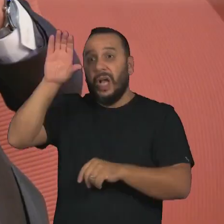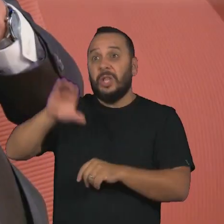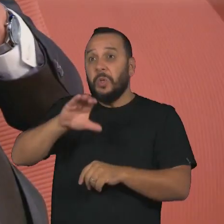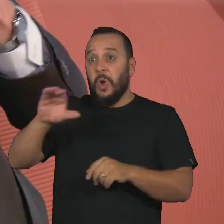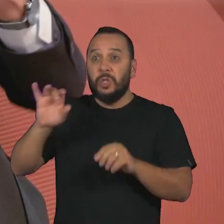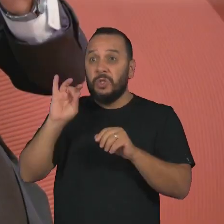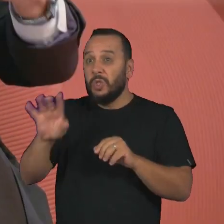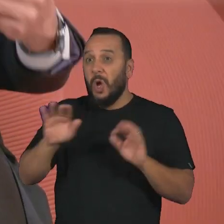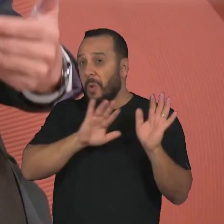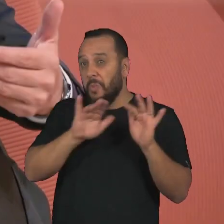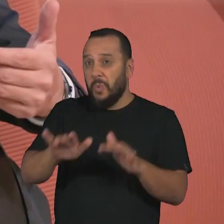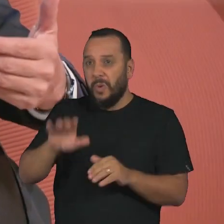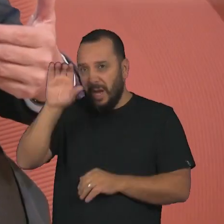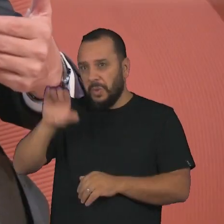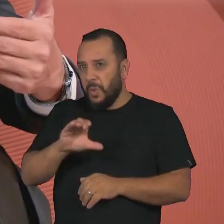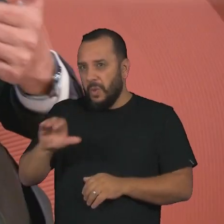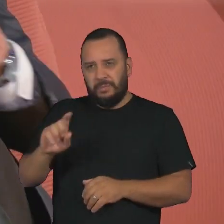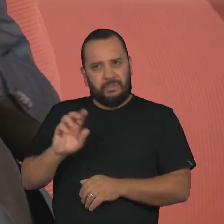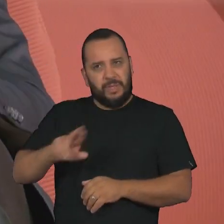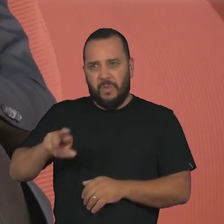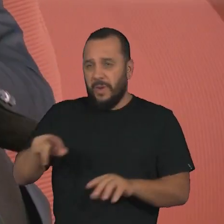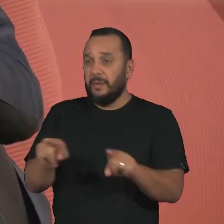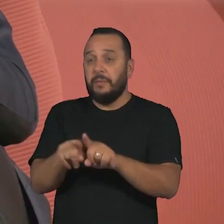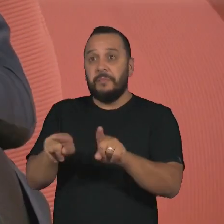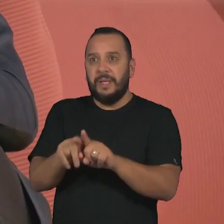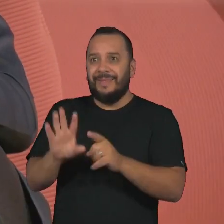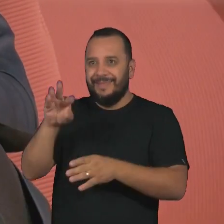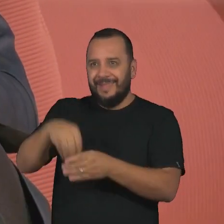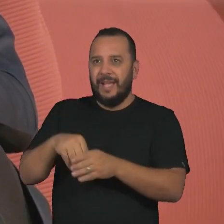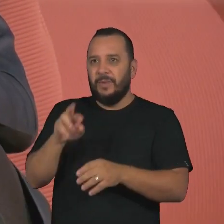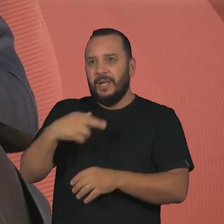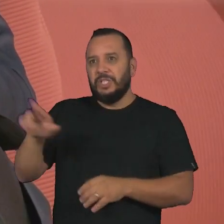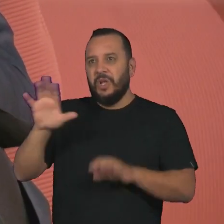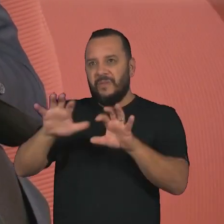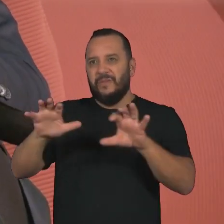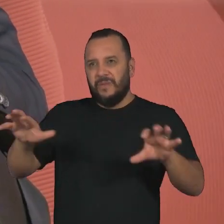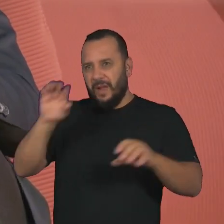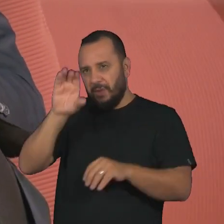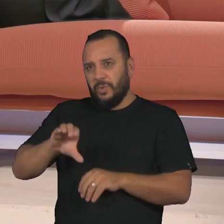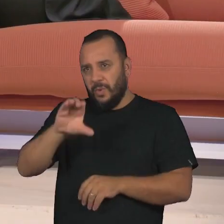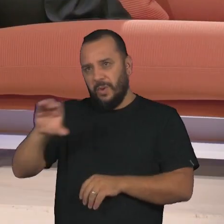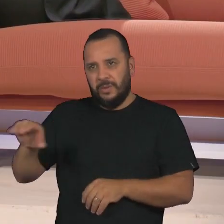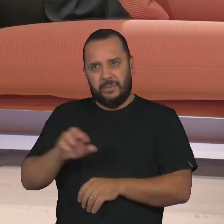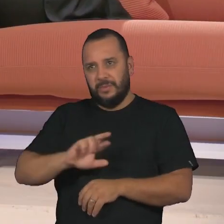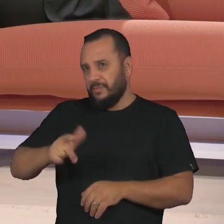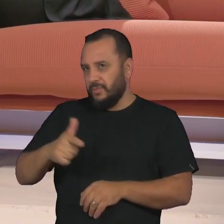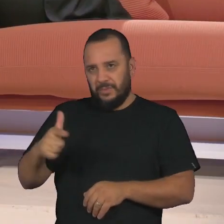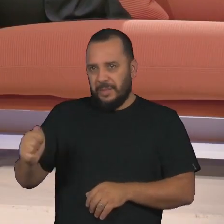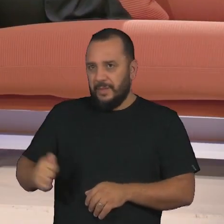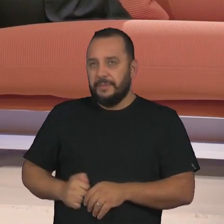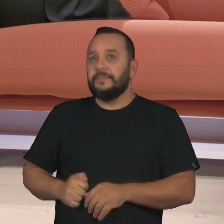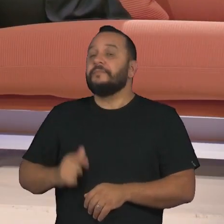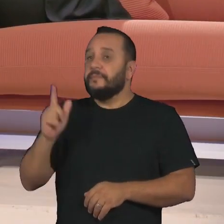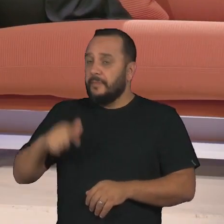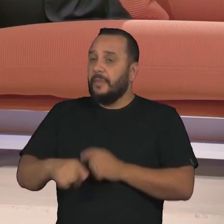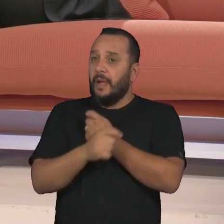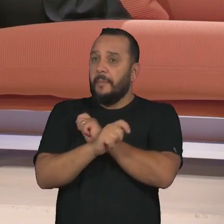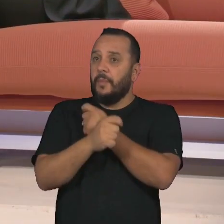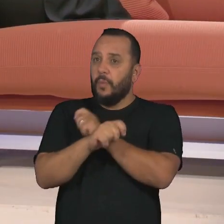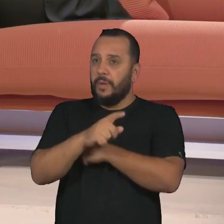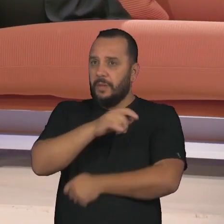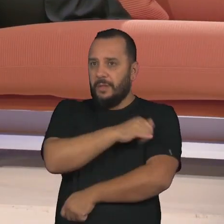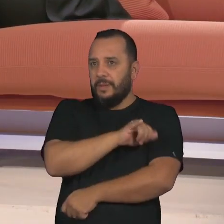para transformar as pessoas em católicos. A PUC é uma obra da igreja, é católica,